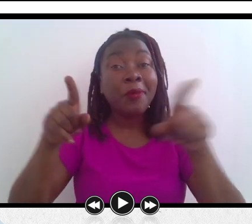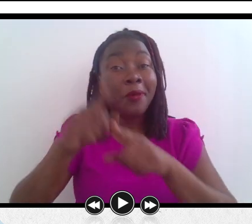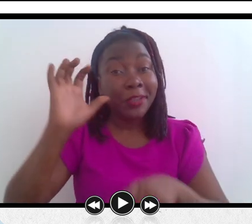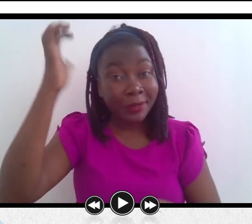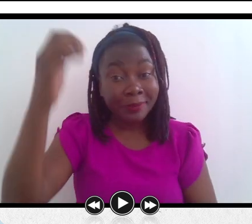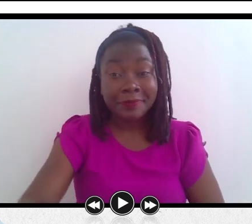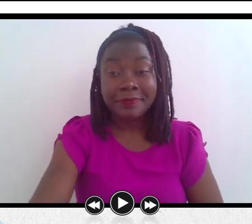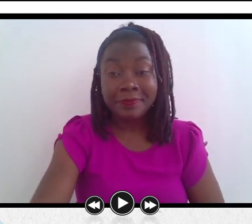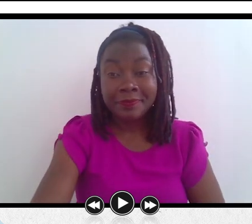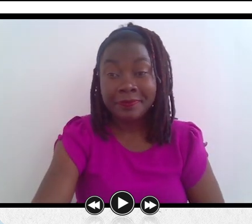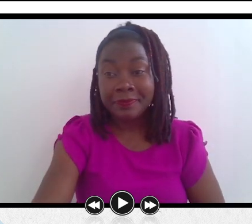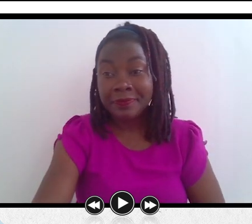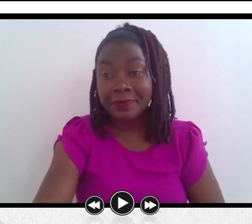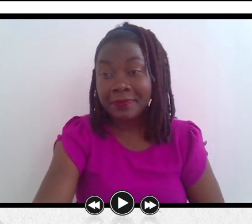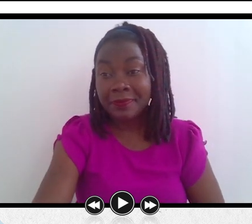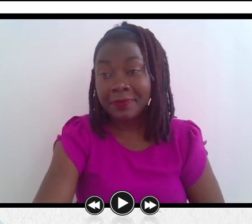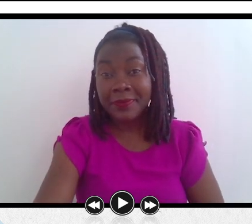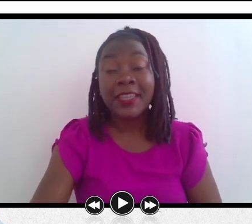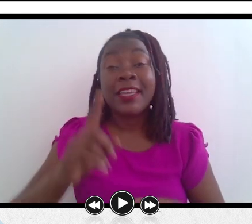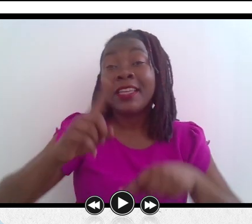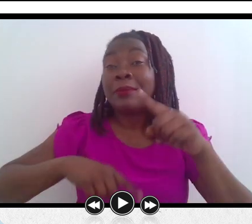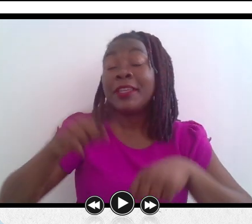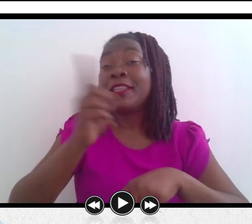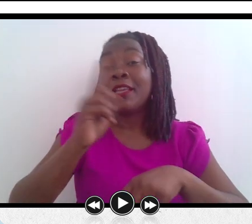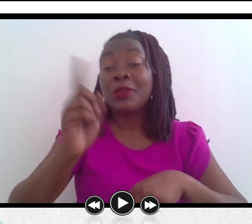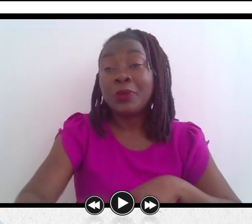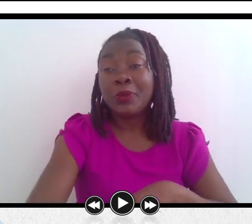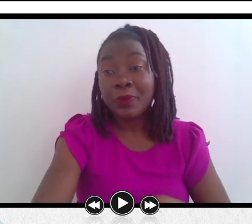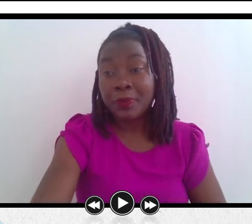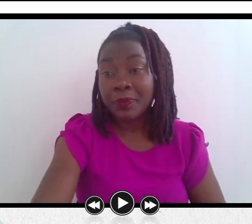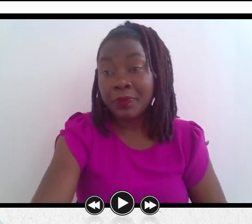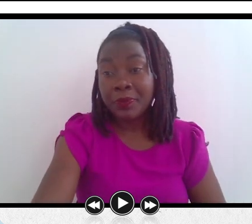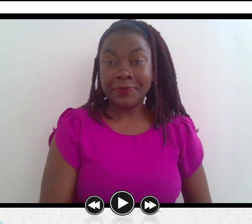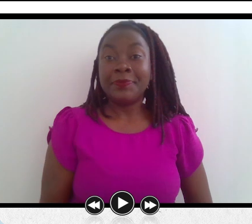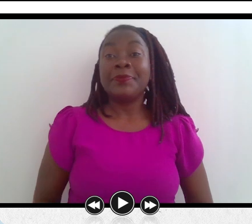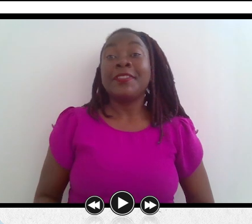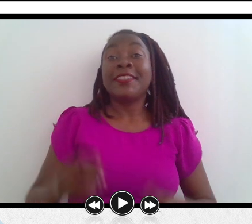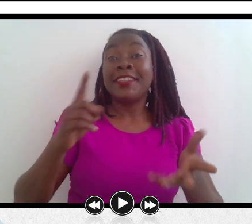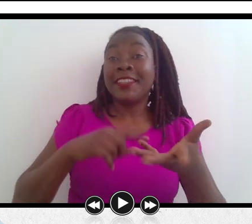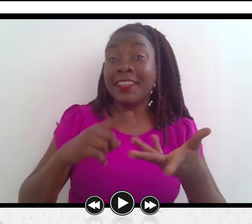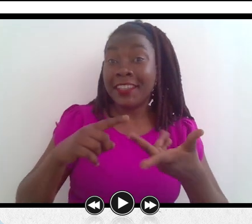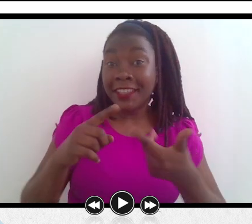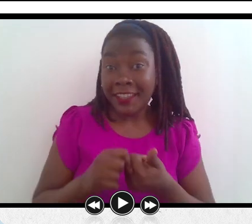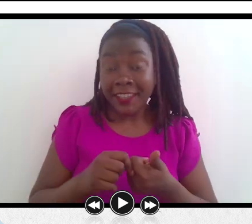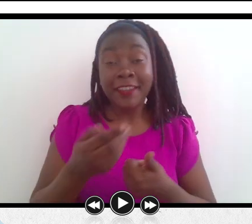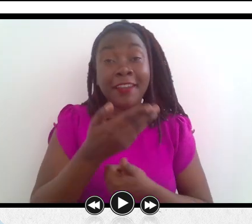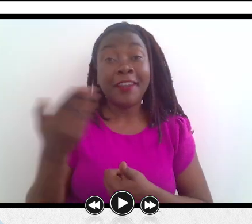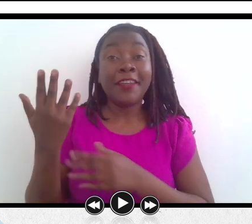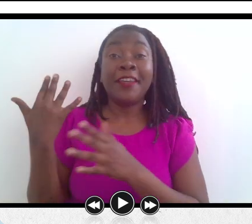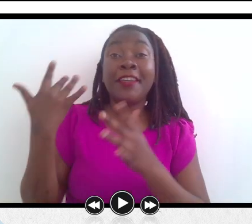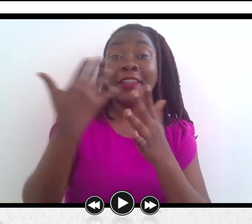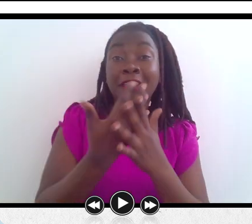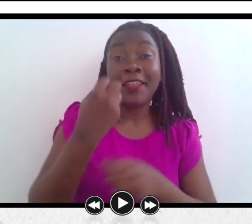situações. Enquanto que as medidas não estruturais, uma reserva para a área nos espaços abertos, ali as fotinhos, né, quando eu